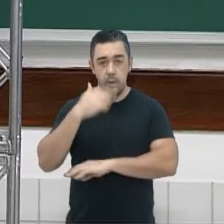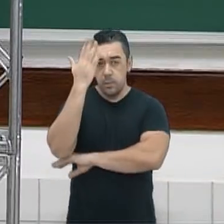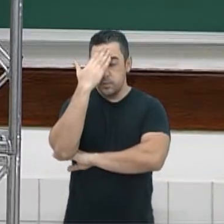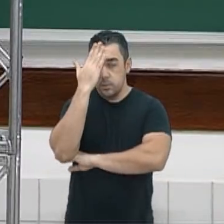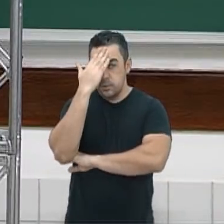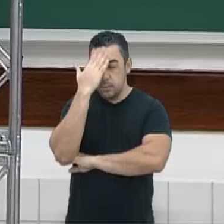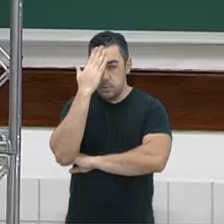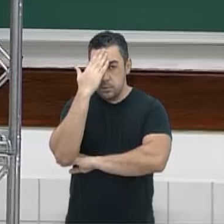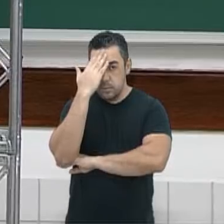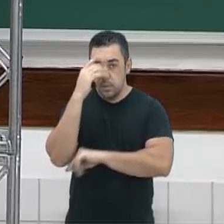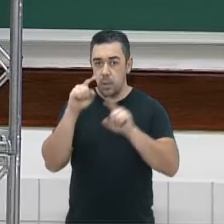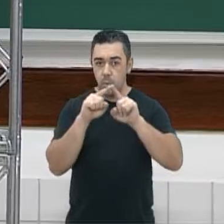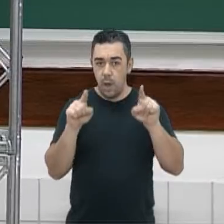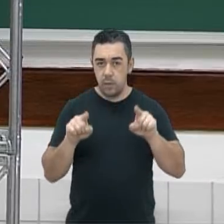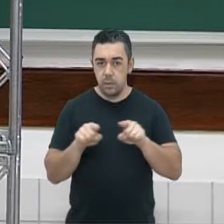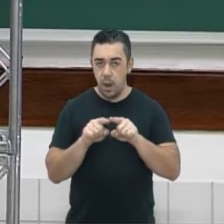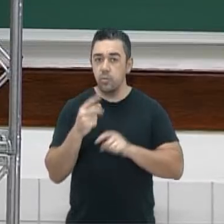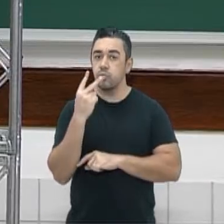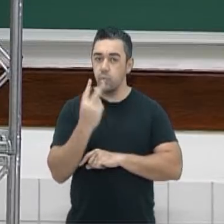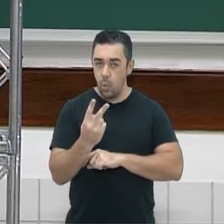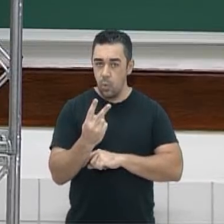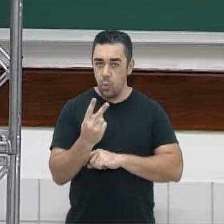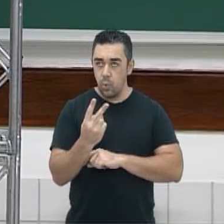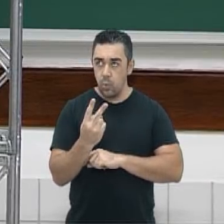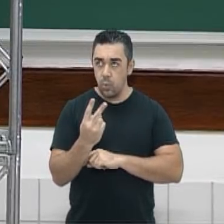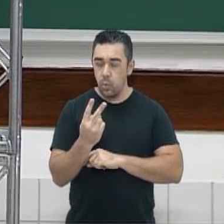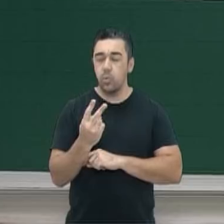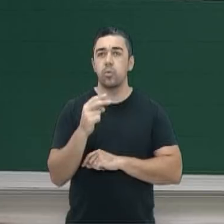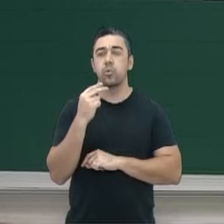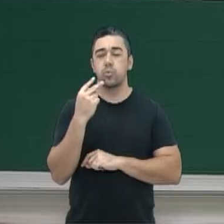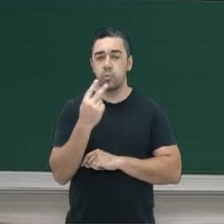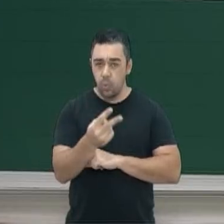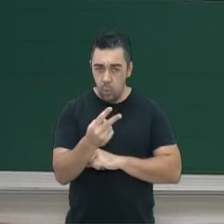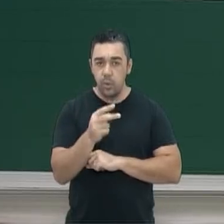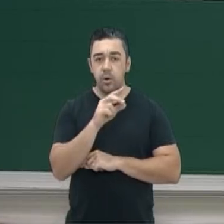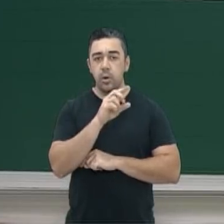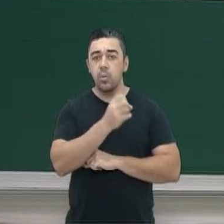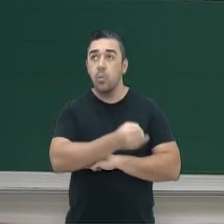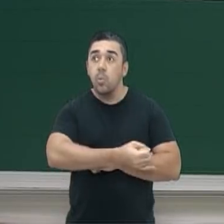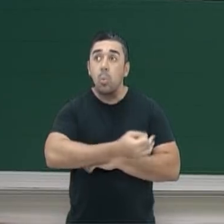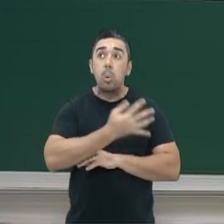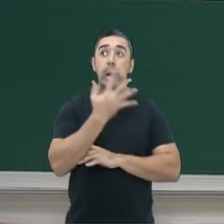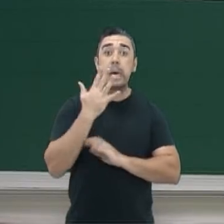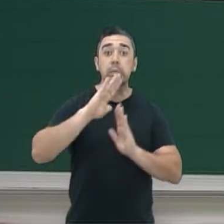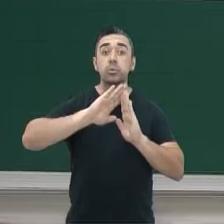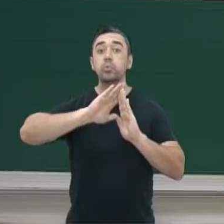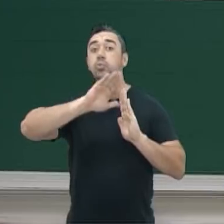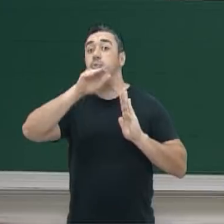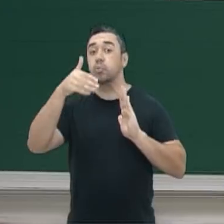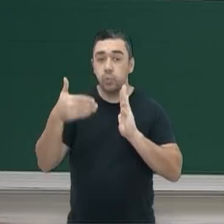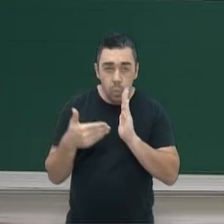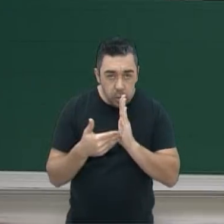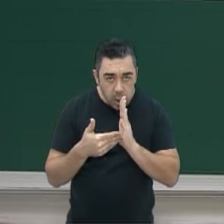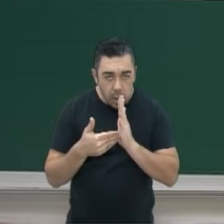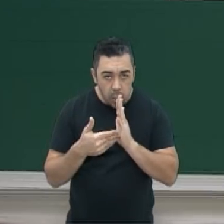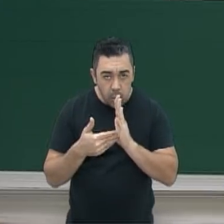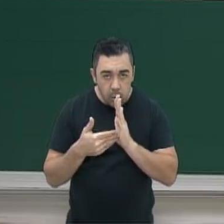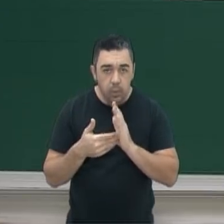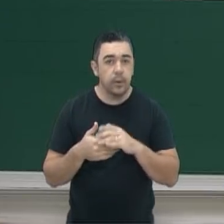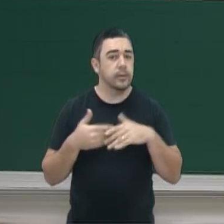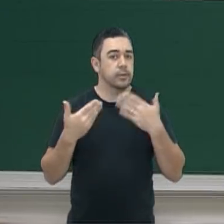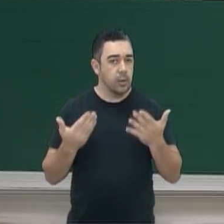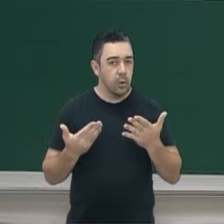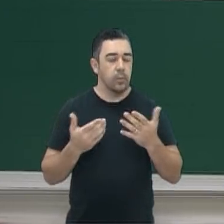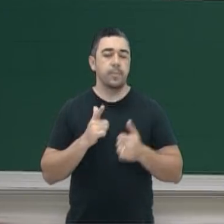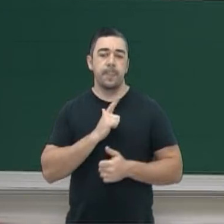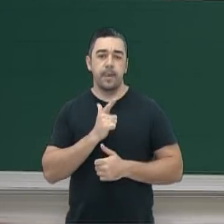quadrado tem 2 unidades. Então, eu tenho que ver 2 de quanto do total vale o meu quadrado. Então,